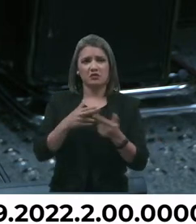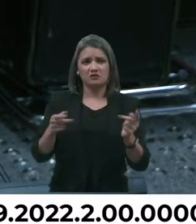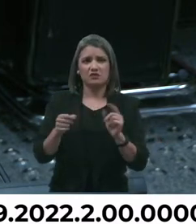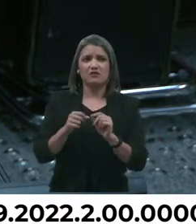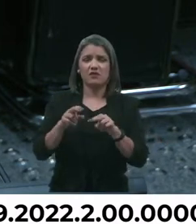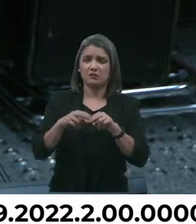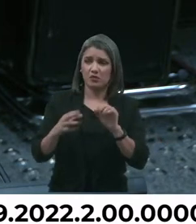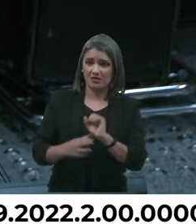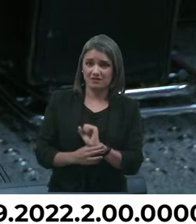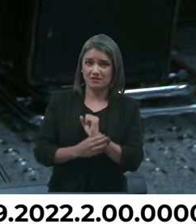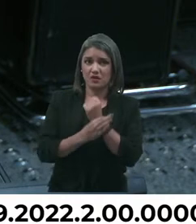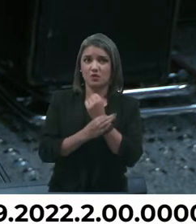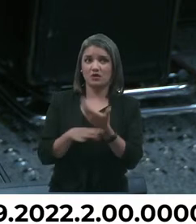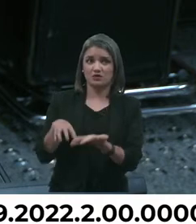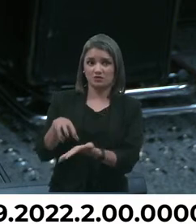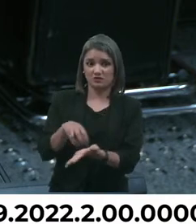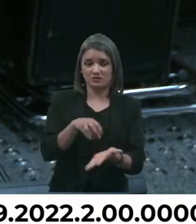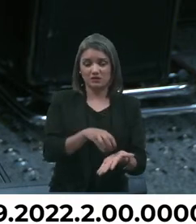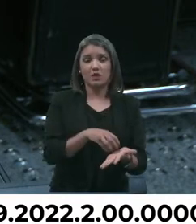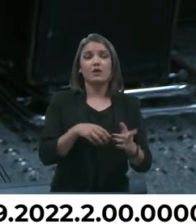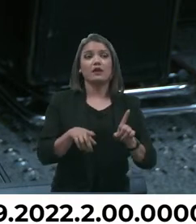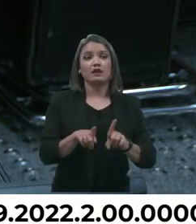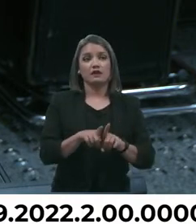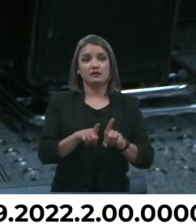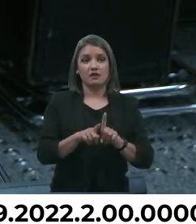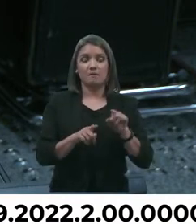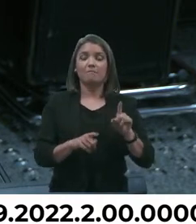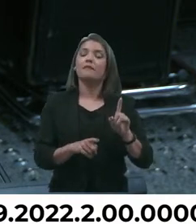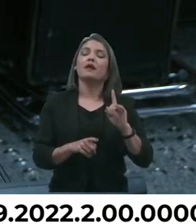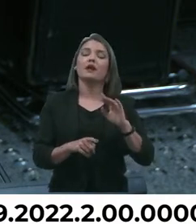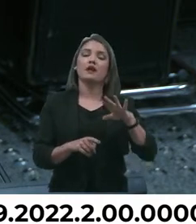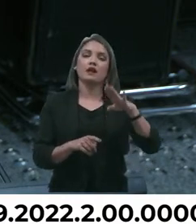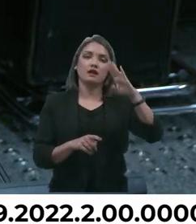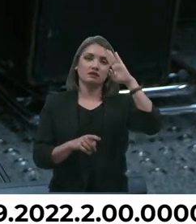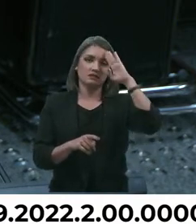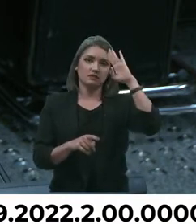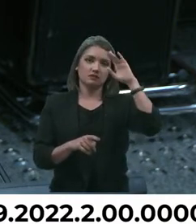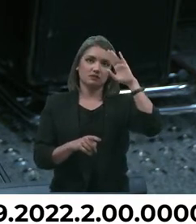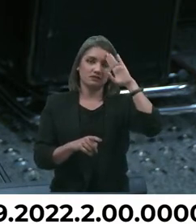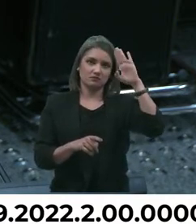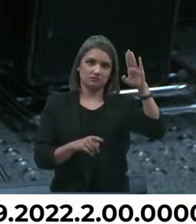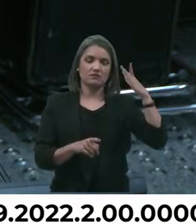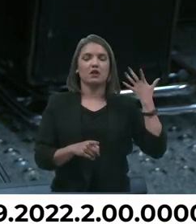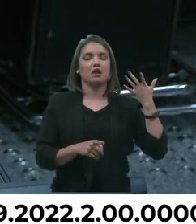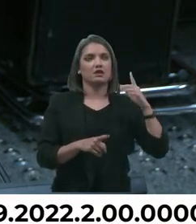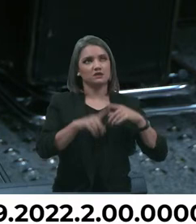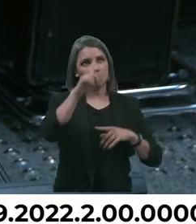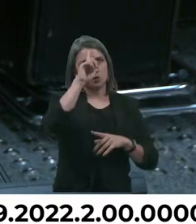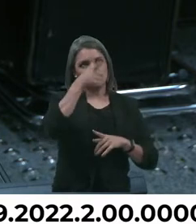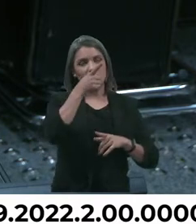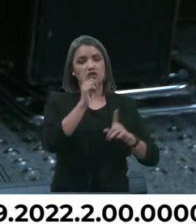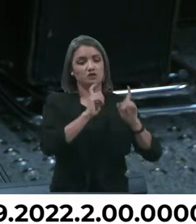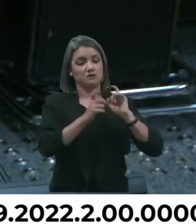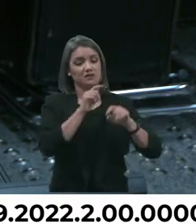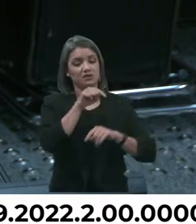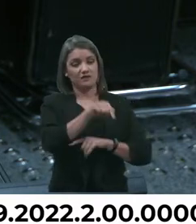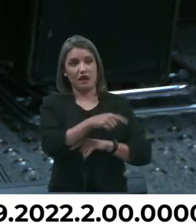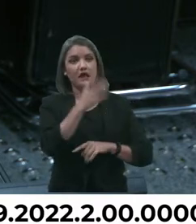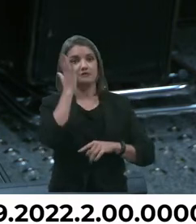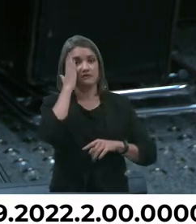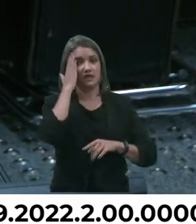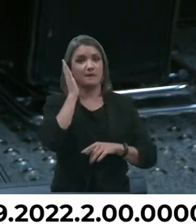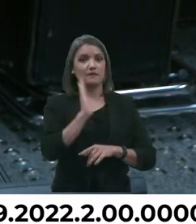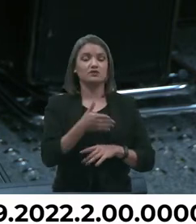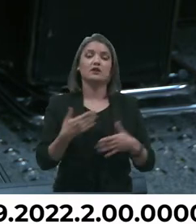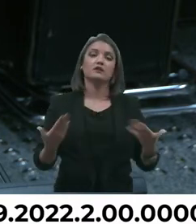segurança institucional e com plena ciência das autoridades administrativas da corte local. E, portanto, estou votando